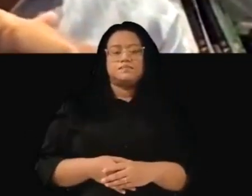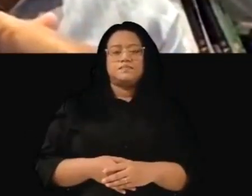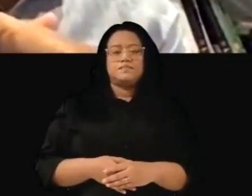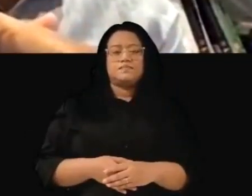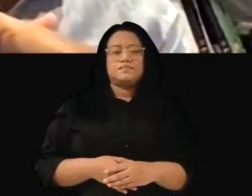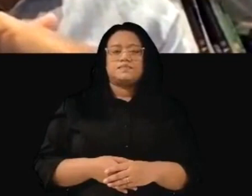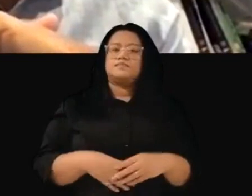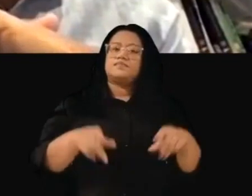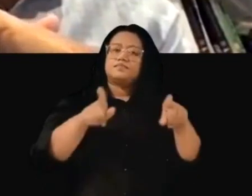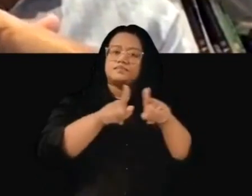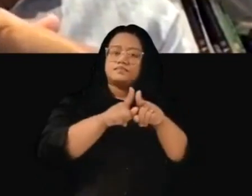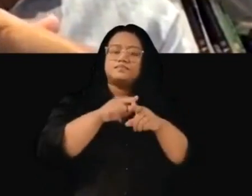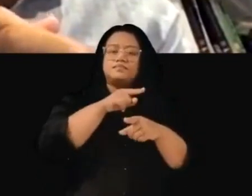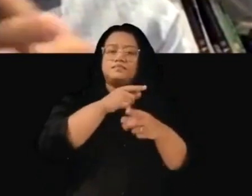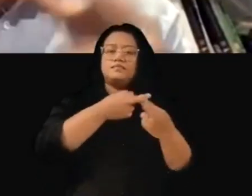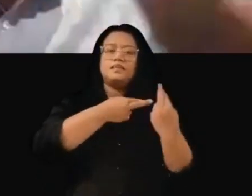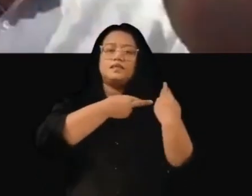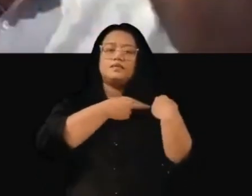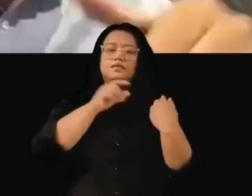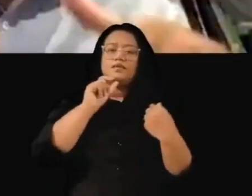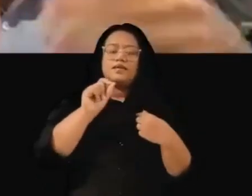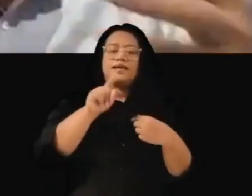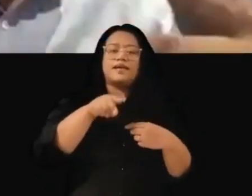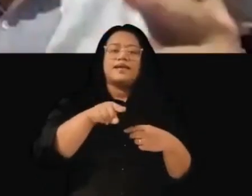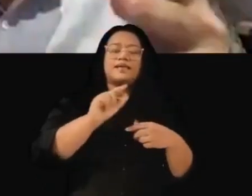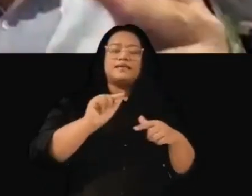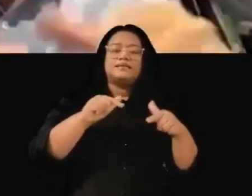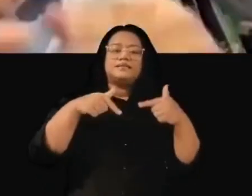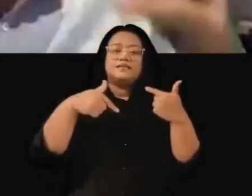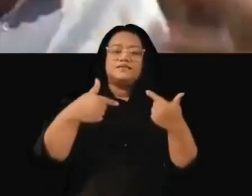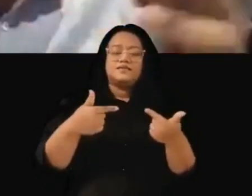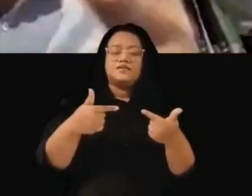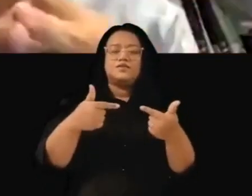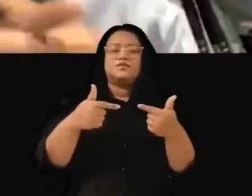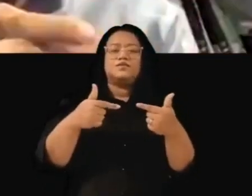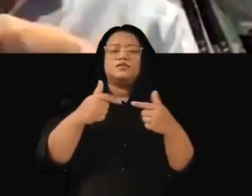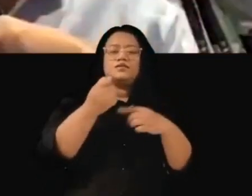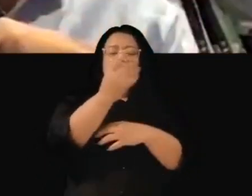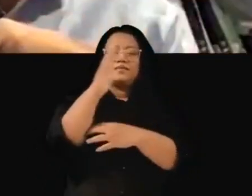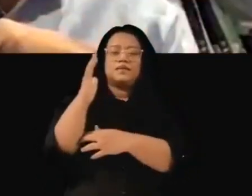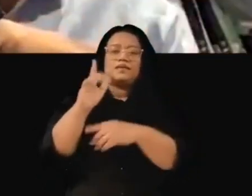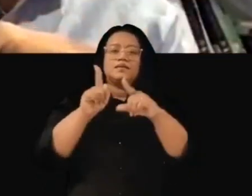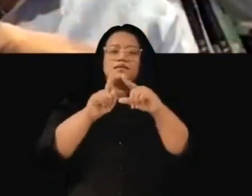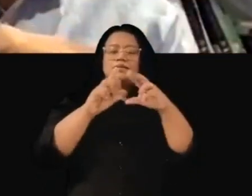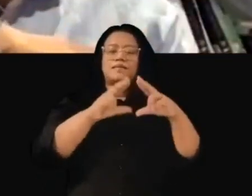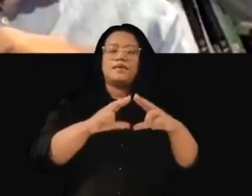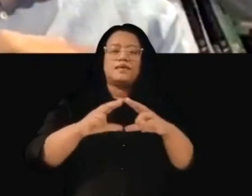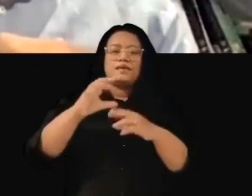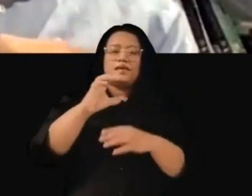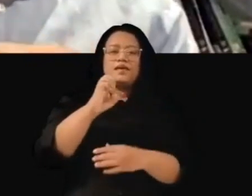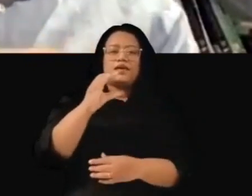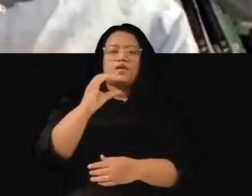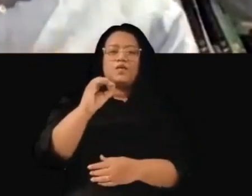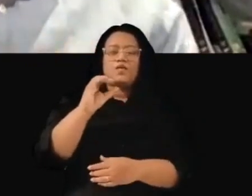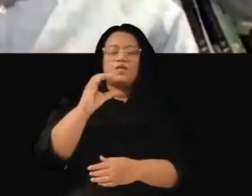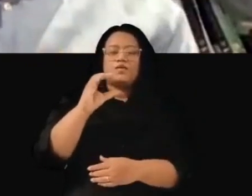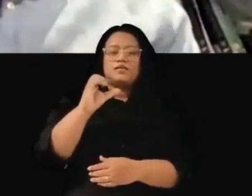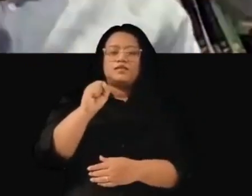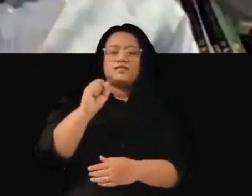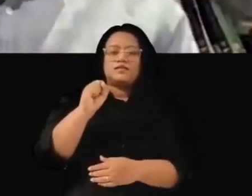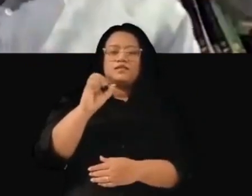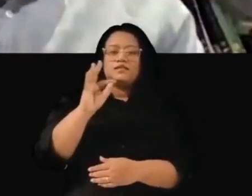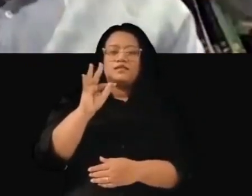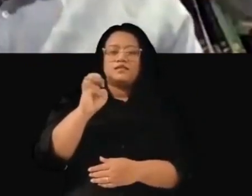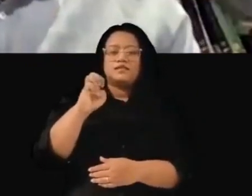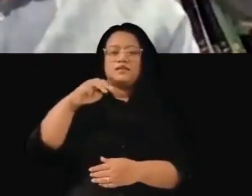também é responsável por aquilo que nós chamamos de serviços ambientais e ecossistêmicos. Em uma palavra breve, certamente os senhores conhecem essa ideia,